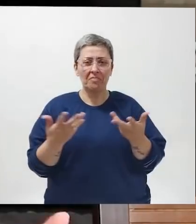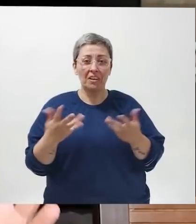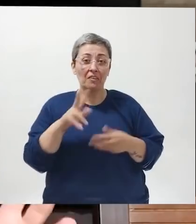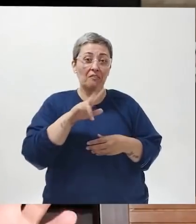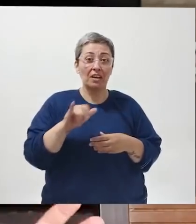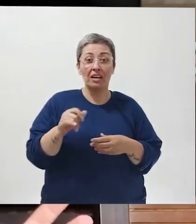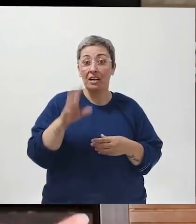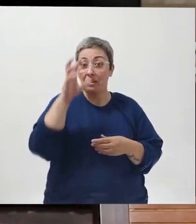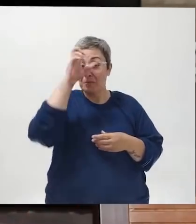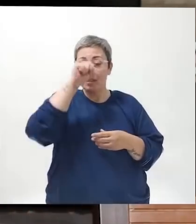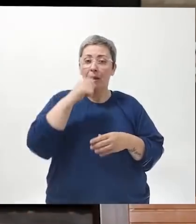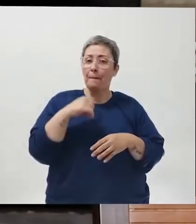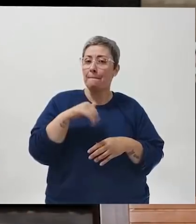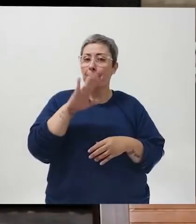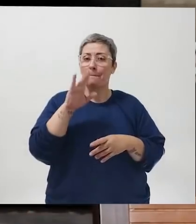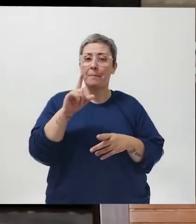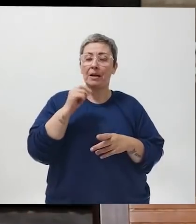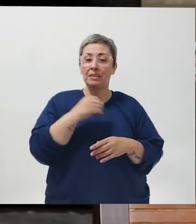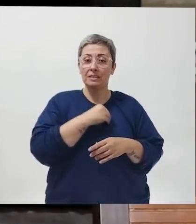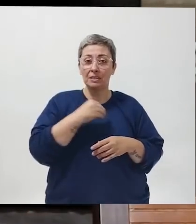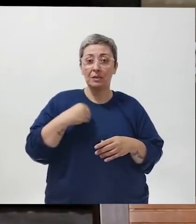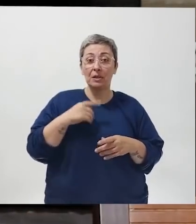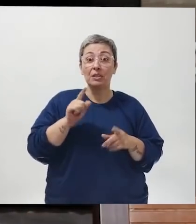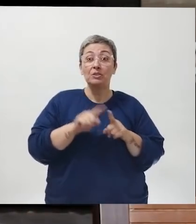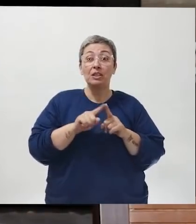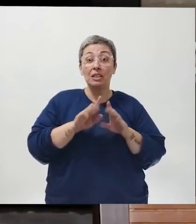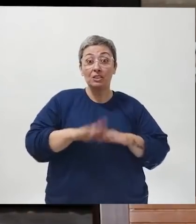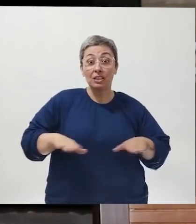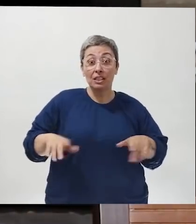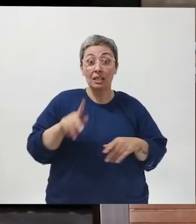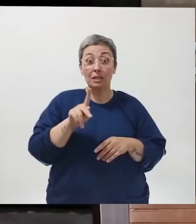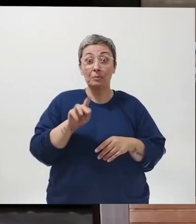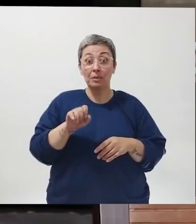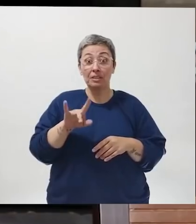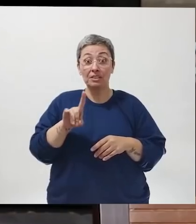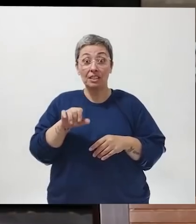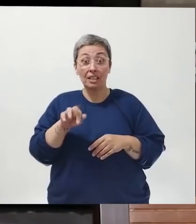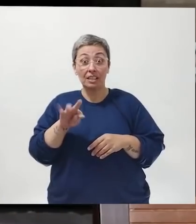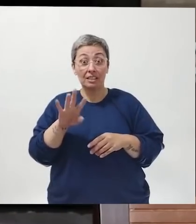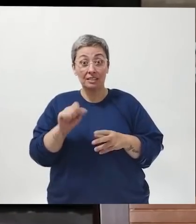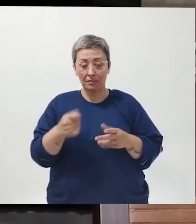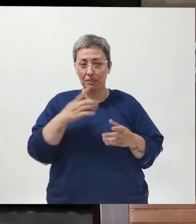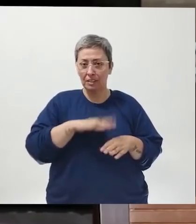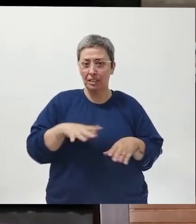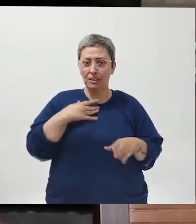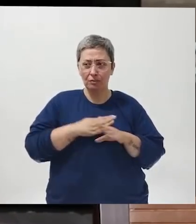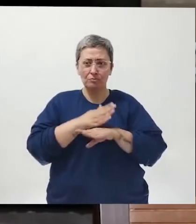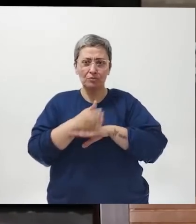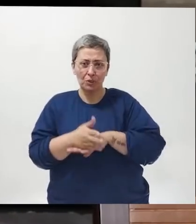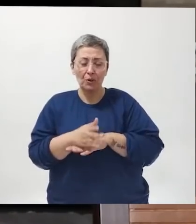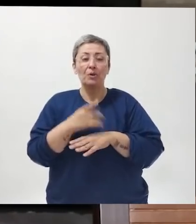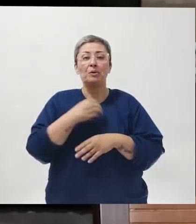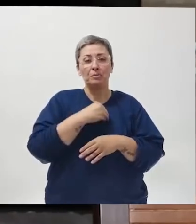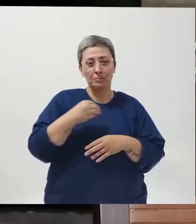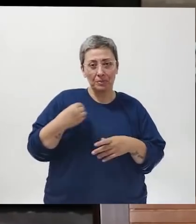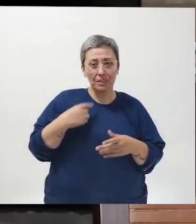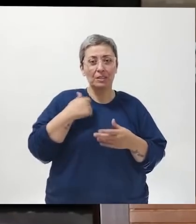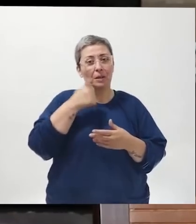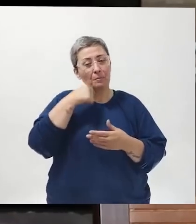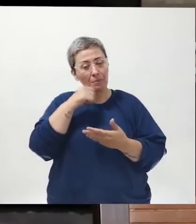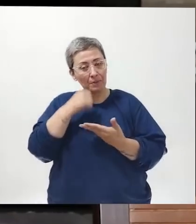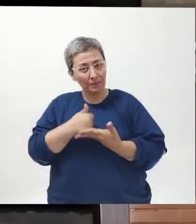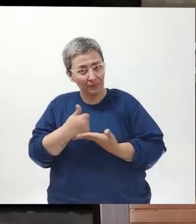de pediatra. Trabalha só com crianças. Você, criança, já deve ter ido no pediatra. Sua mamãe levou você no pediatra. Hoje a gente vai aprender um pouco com